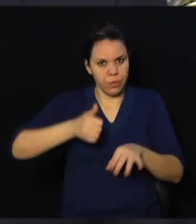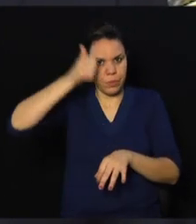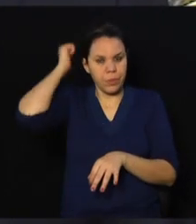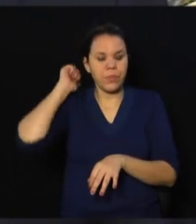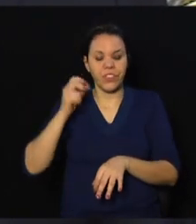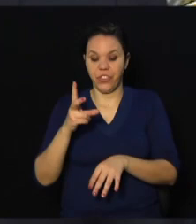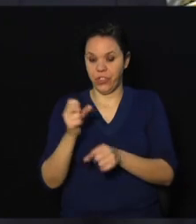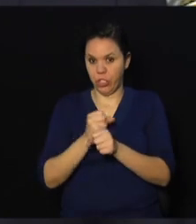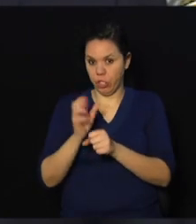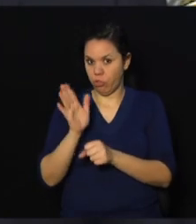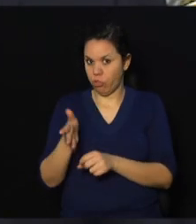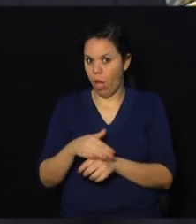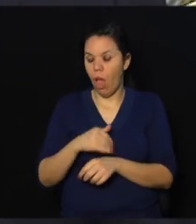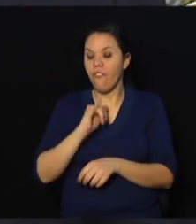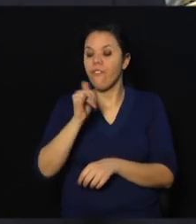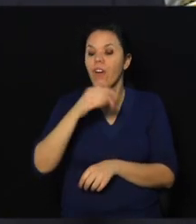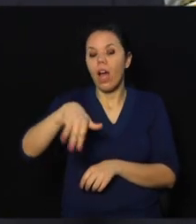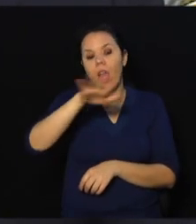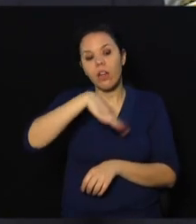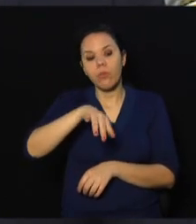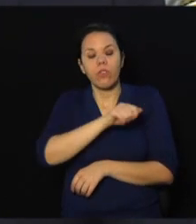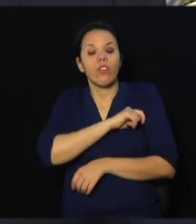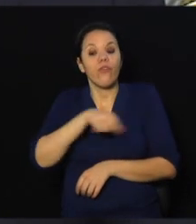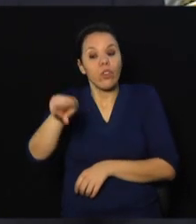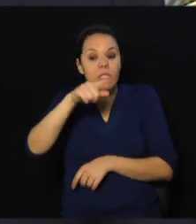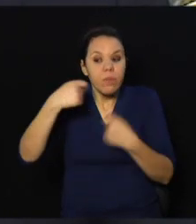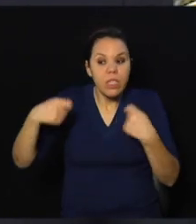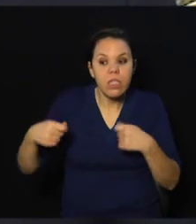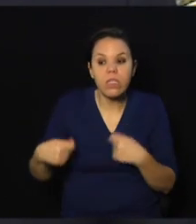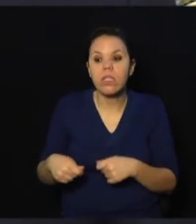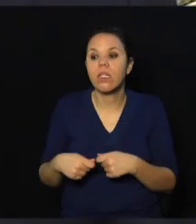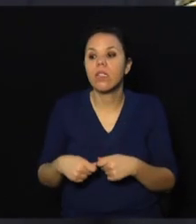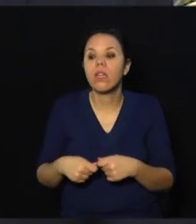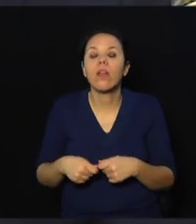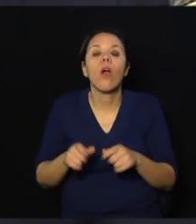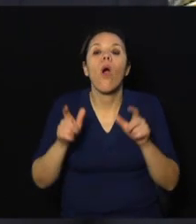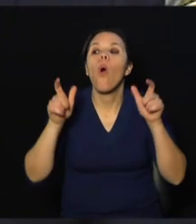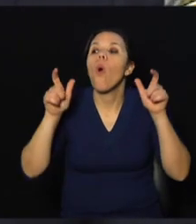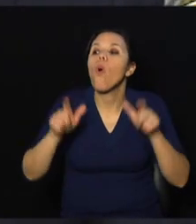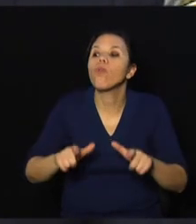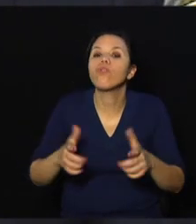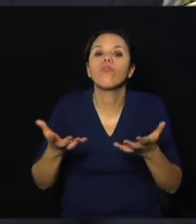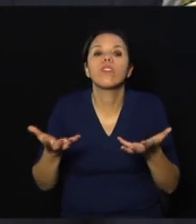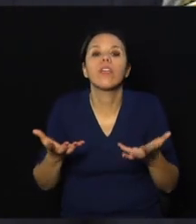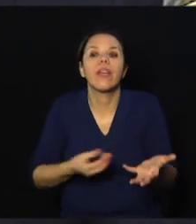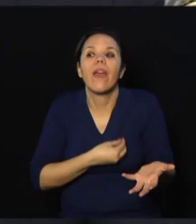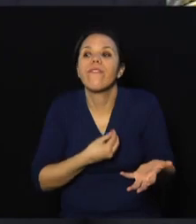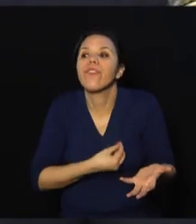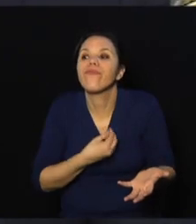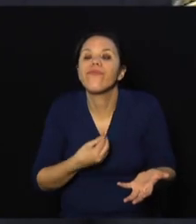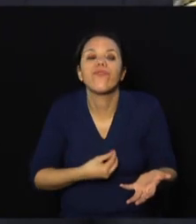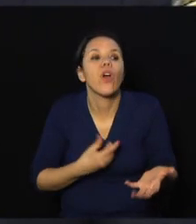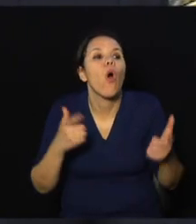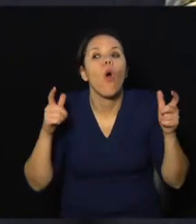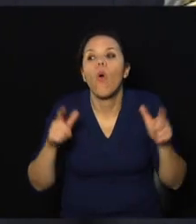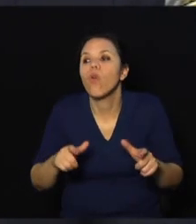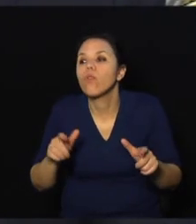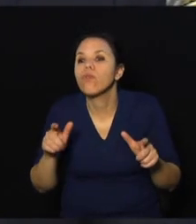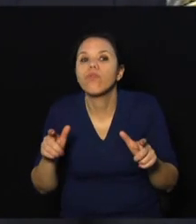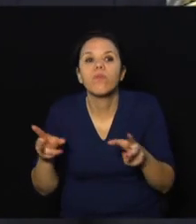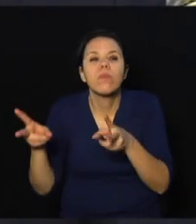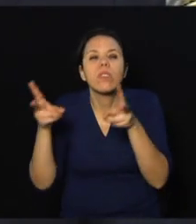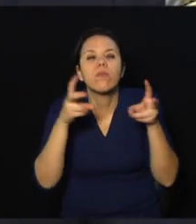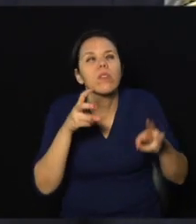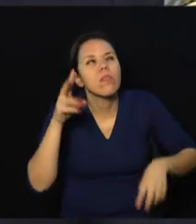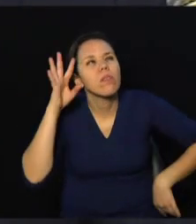coisa que eu sempre dizia para eles, você precisa olhar sempre para onde você quer estar. Olhar para onde você quer estar é